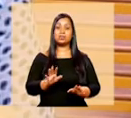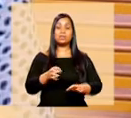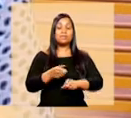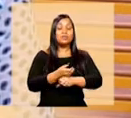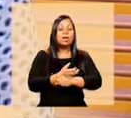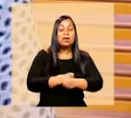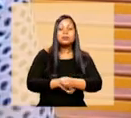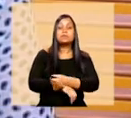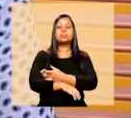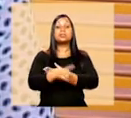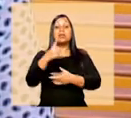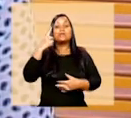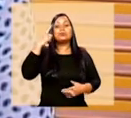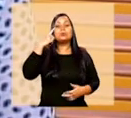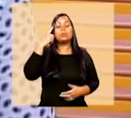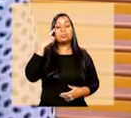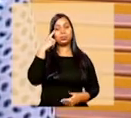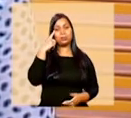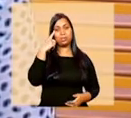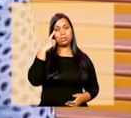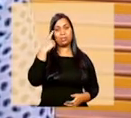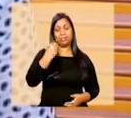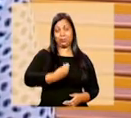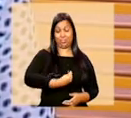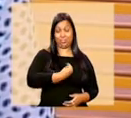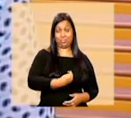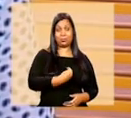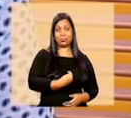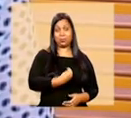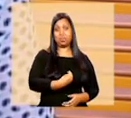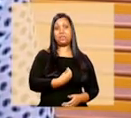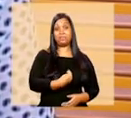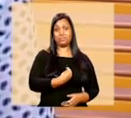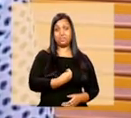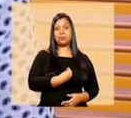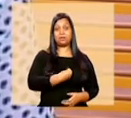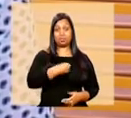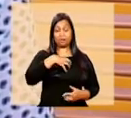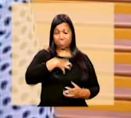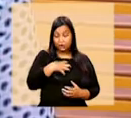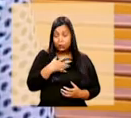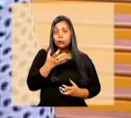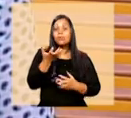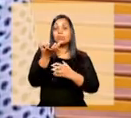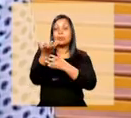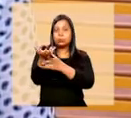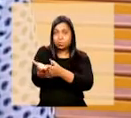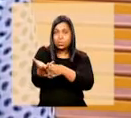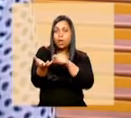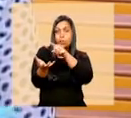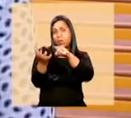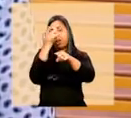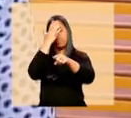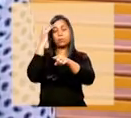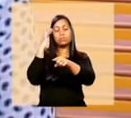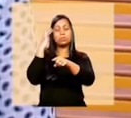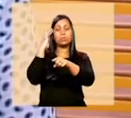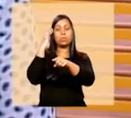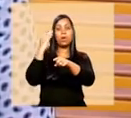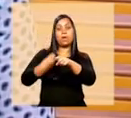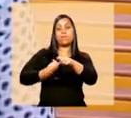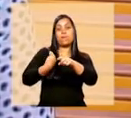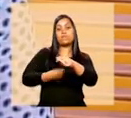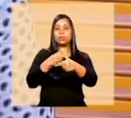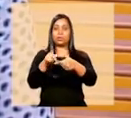teve a sensibilidade de pensar na vida que aquele órgão pode dar no próximo, uma